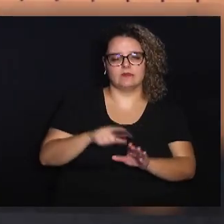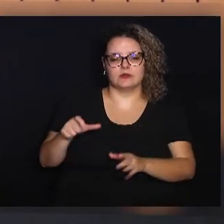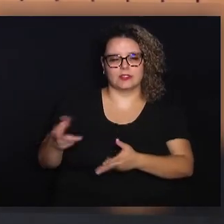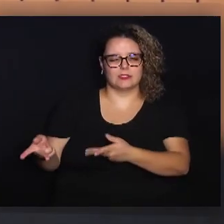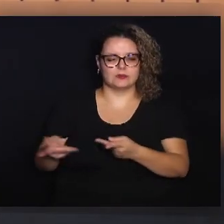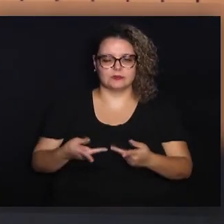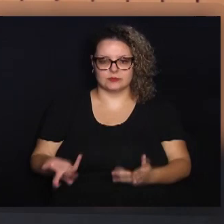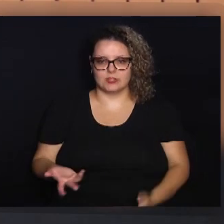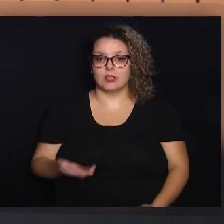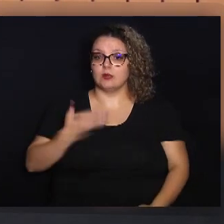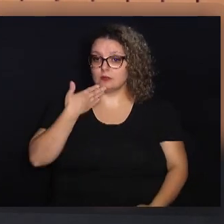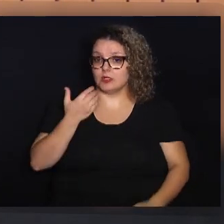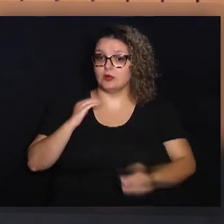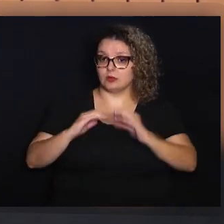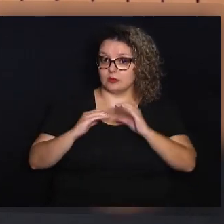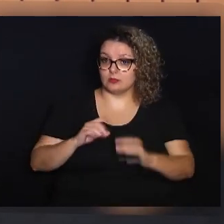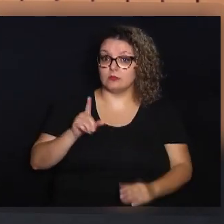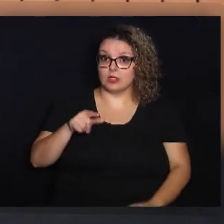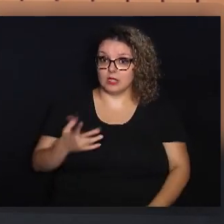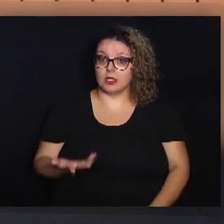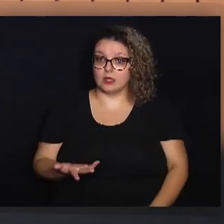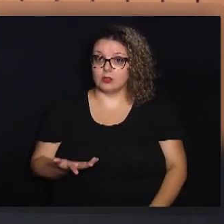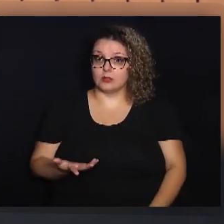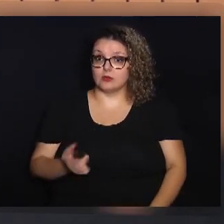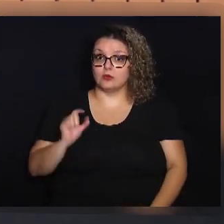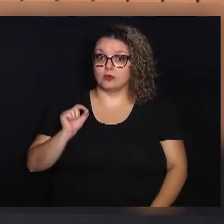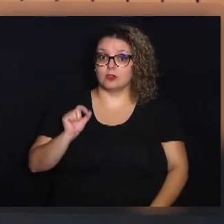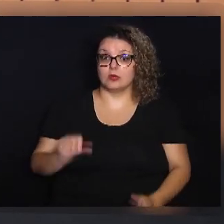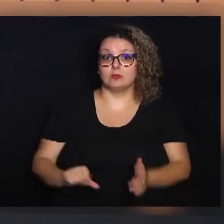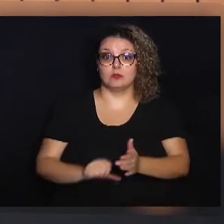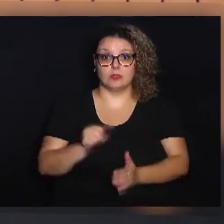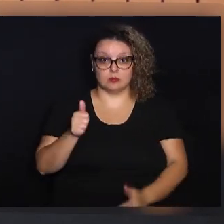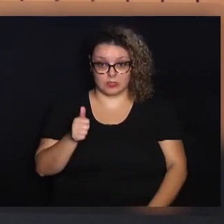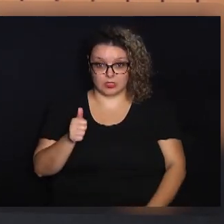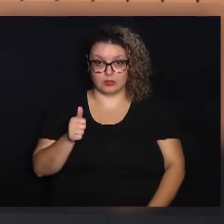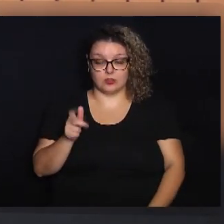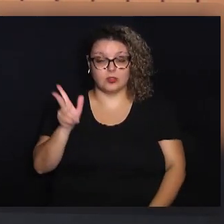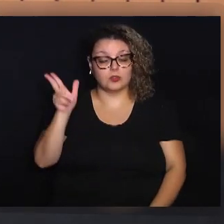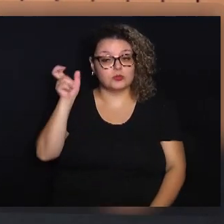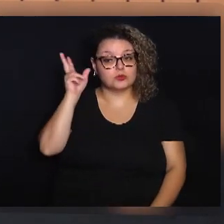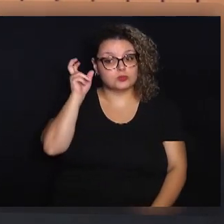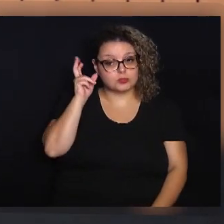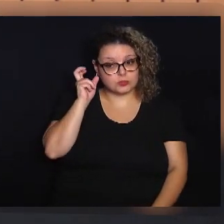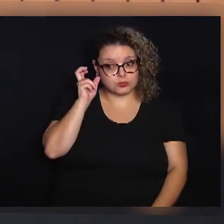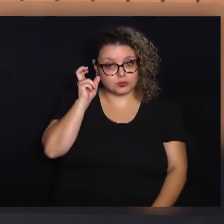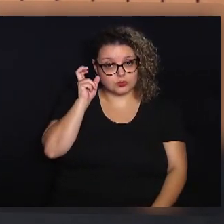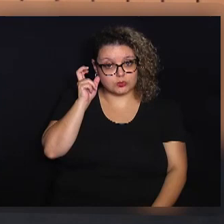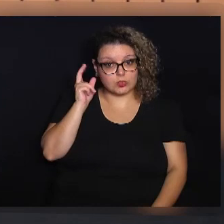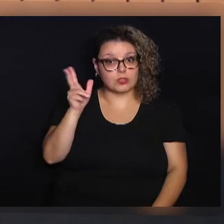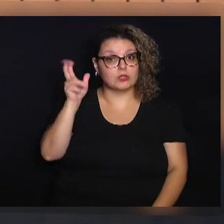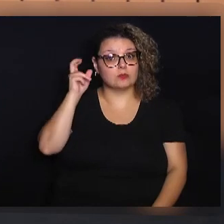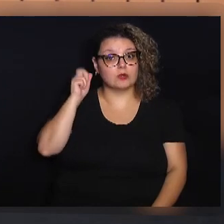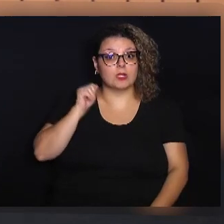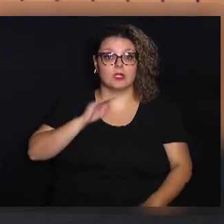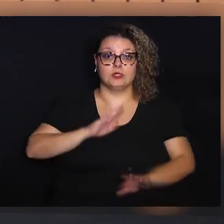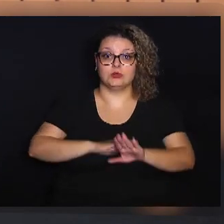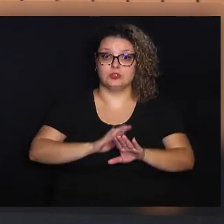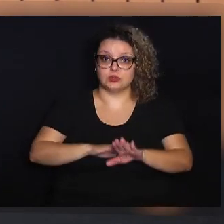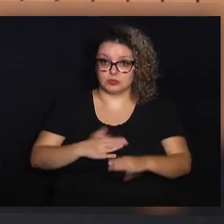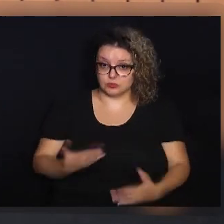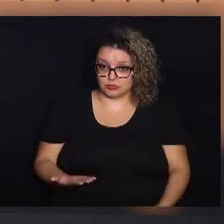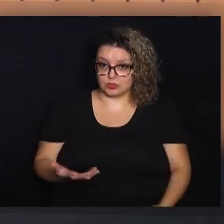pessoa que melhor se comunica é aquela que em primeiro lugar escuta uma escuta